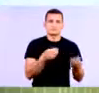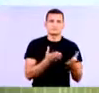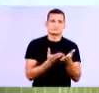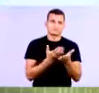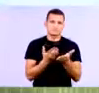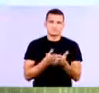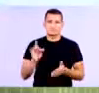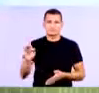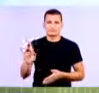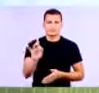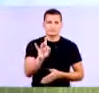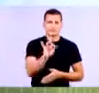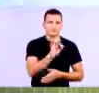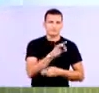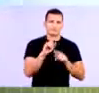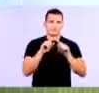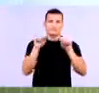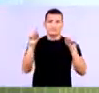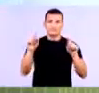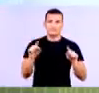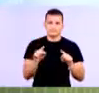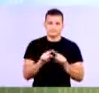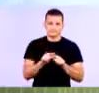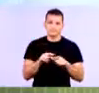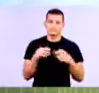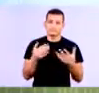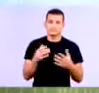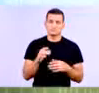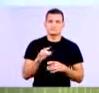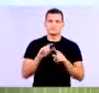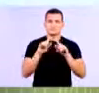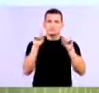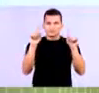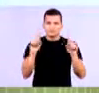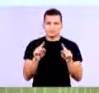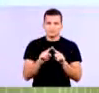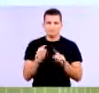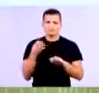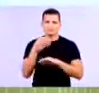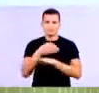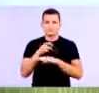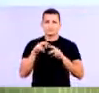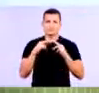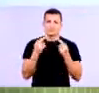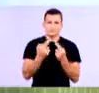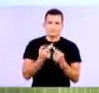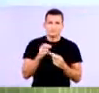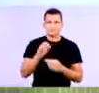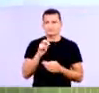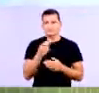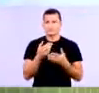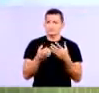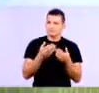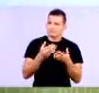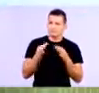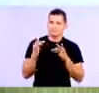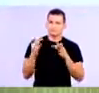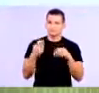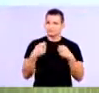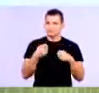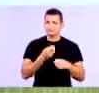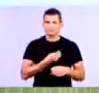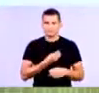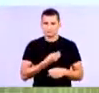funcionários. Geralmente os funcionários, quando vão para uma reunião ou algo que todos devem estar, alguns dizem